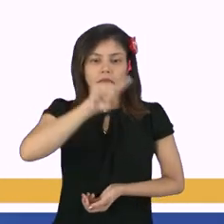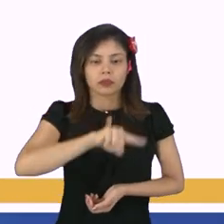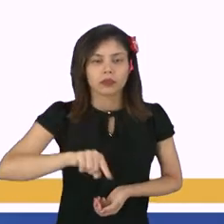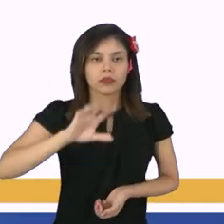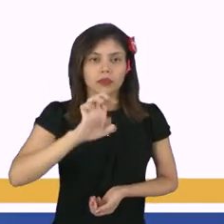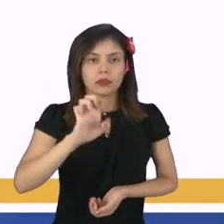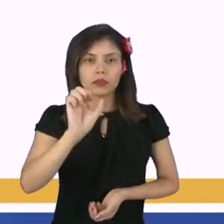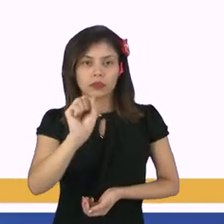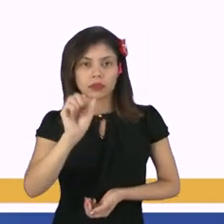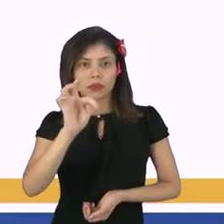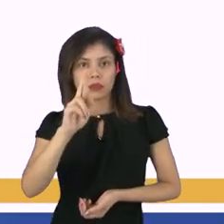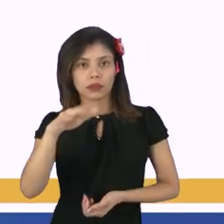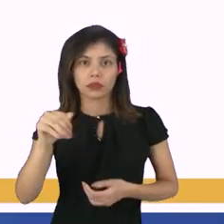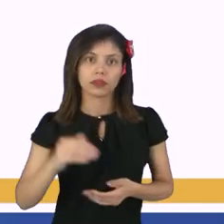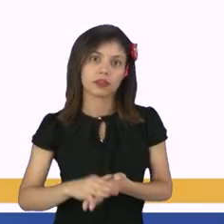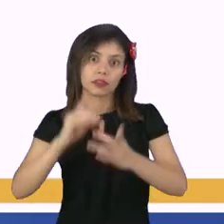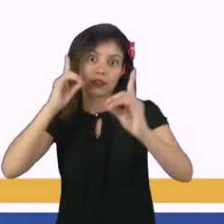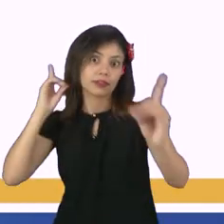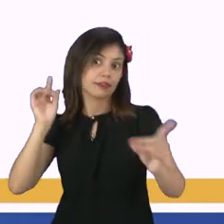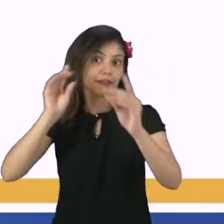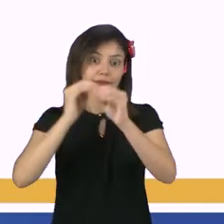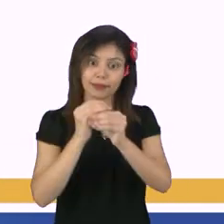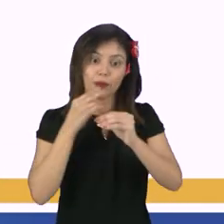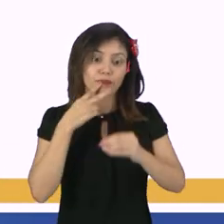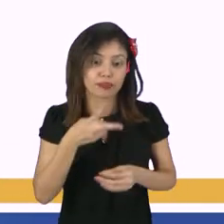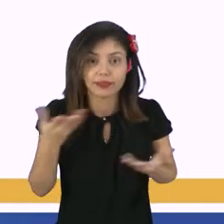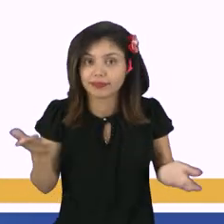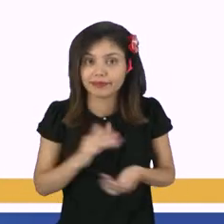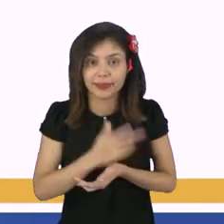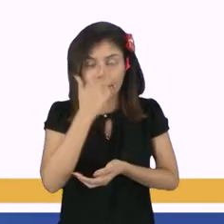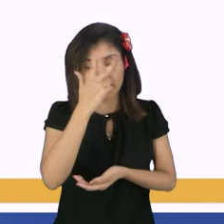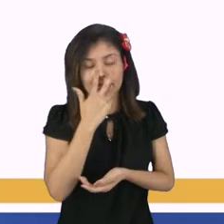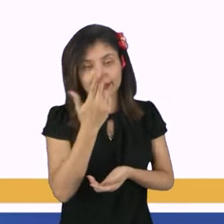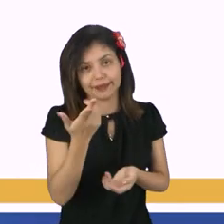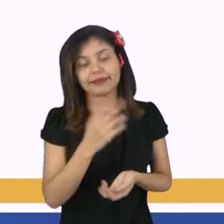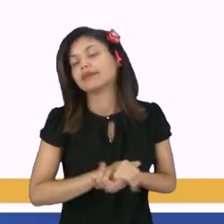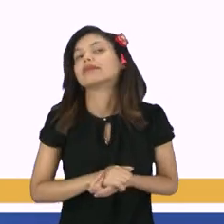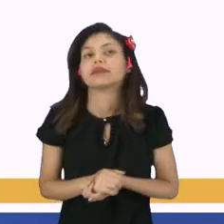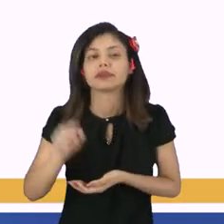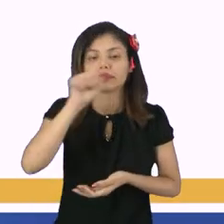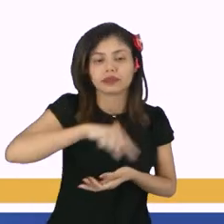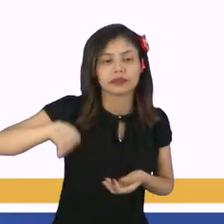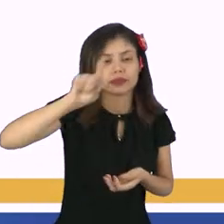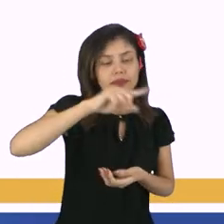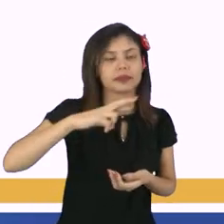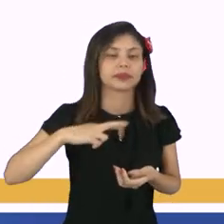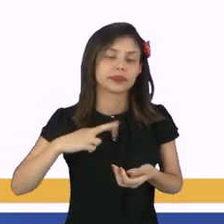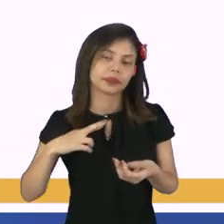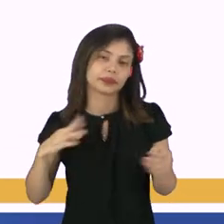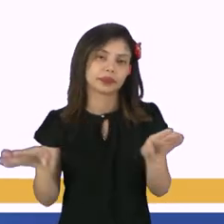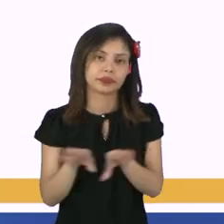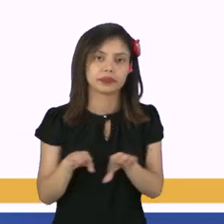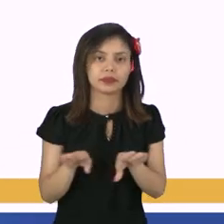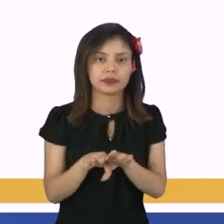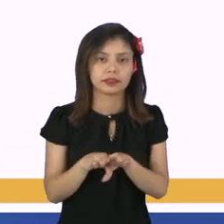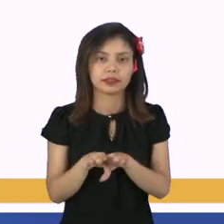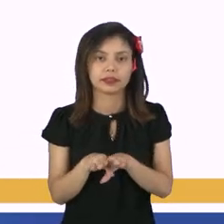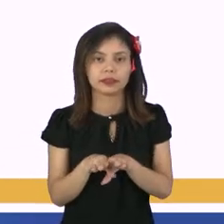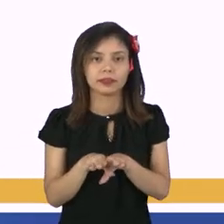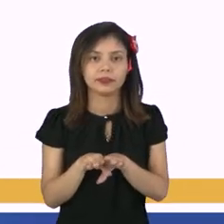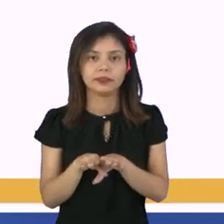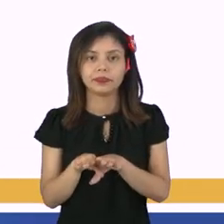esfera esferas nem de perto nem de longe né Nós temos aí um polido Então espera também é um caso particular de